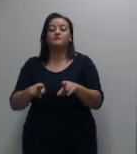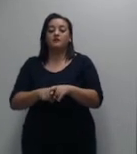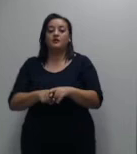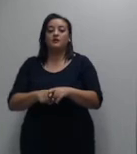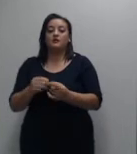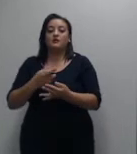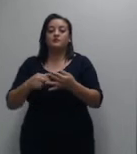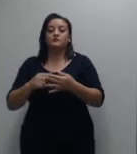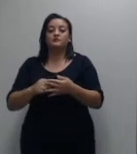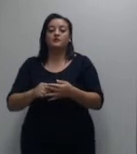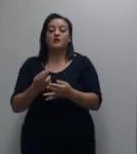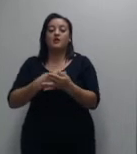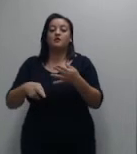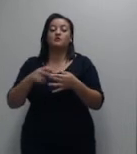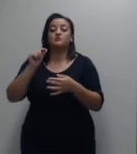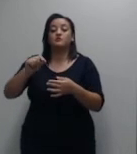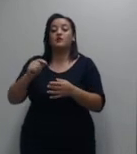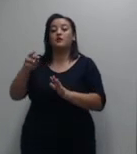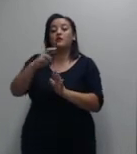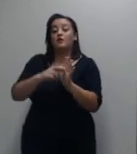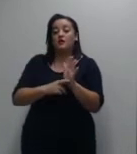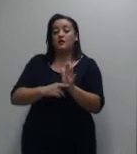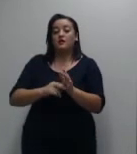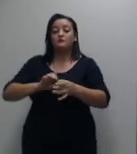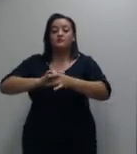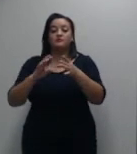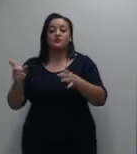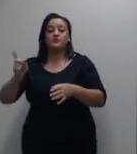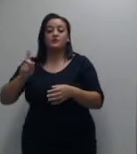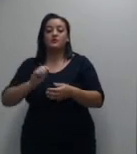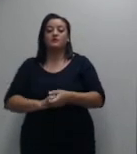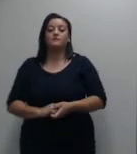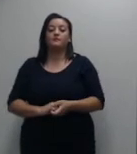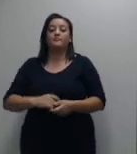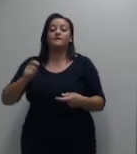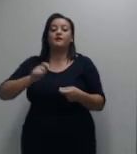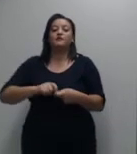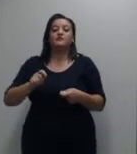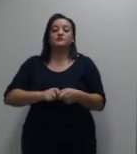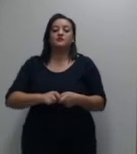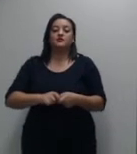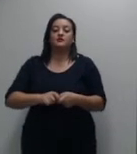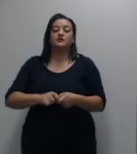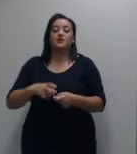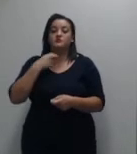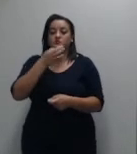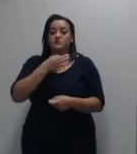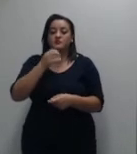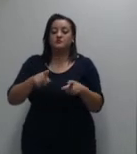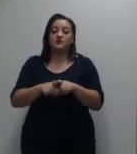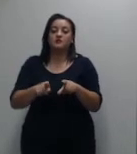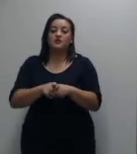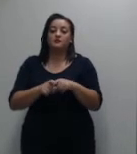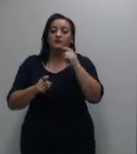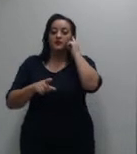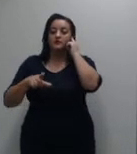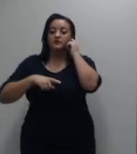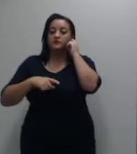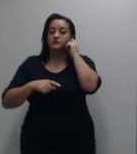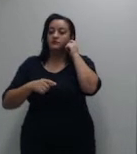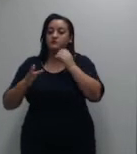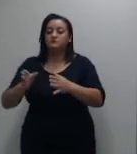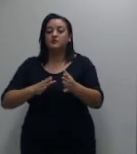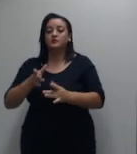recurso Sem Regras não permitem a realização de sentar chorao e ainda porque no período